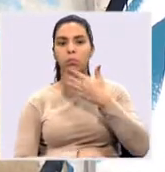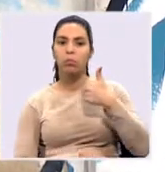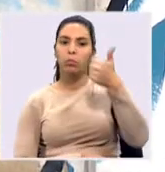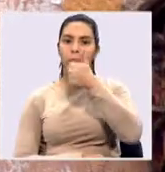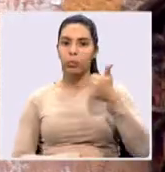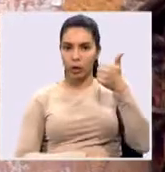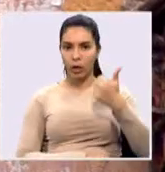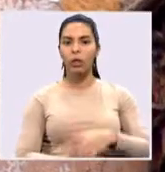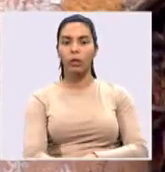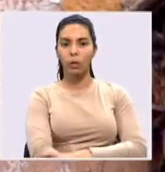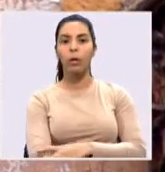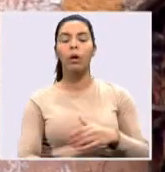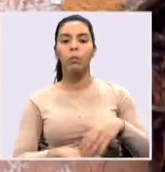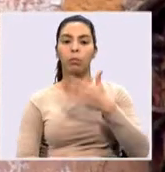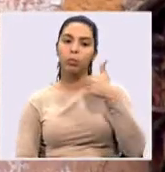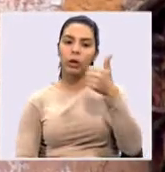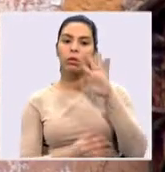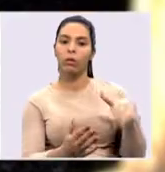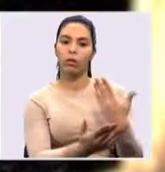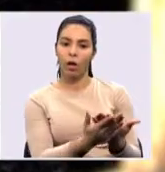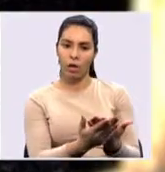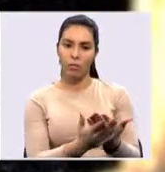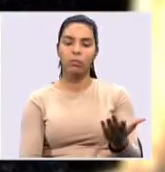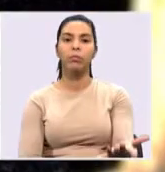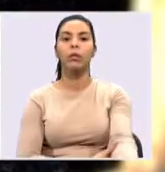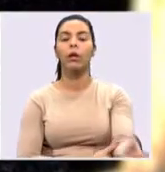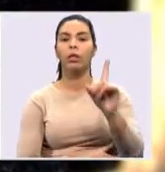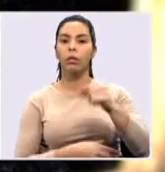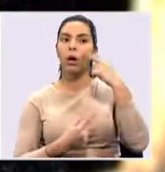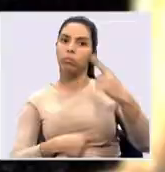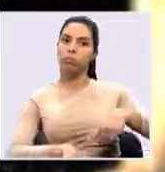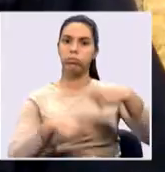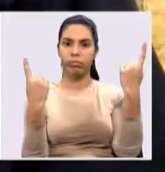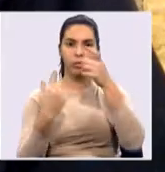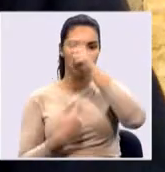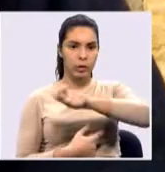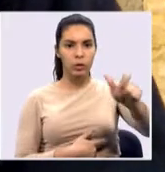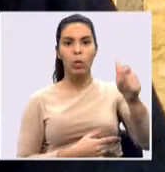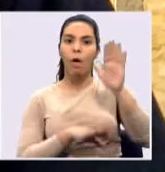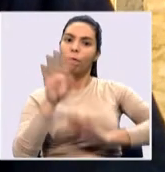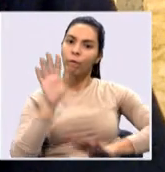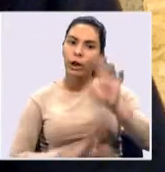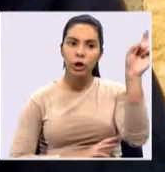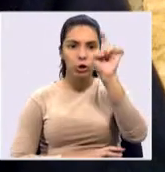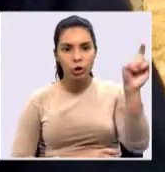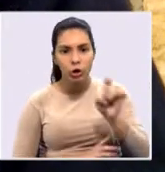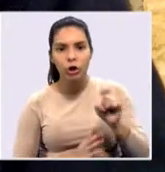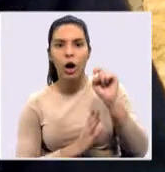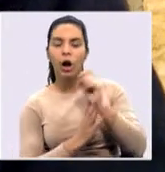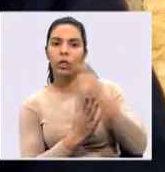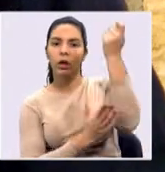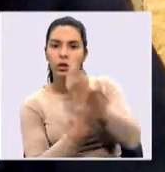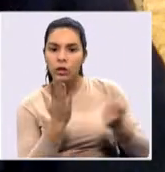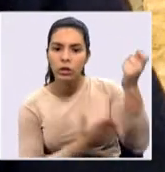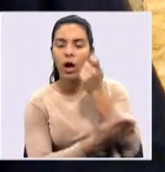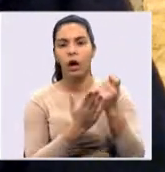não, é uma forma também de embelezar os sítios, de dar a conhecer o artista e o trabalho que